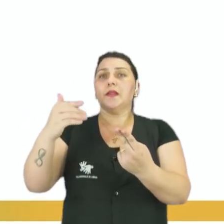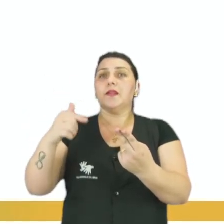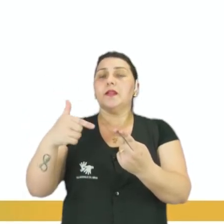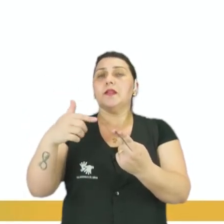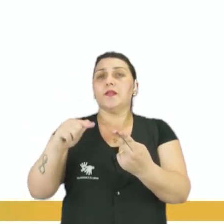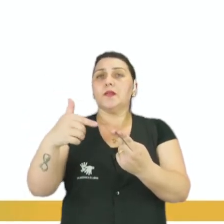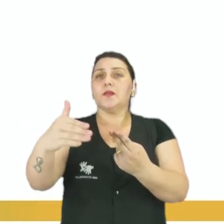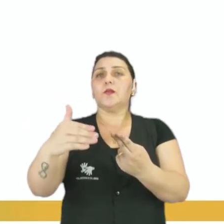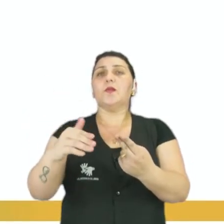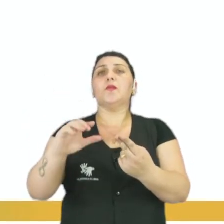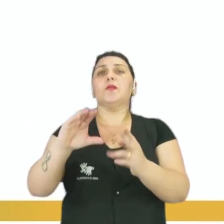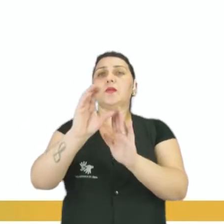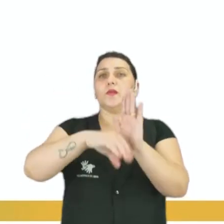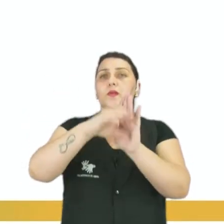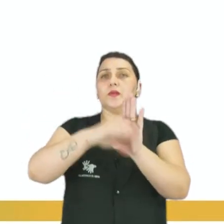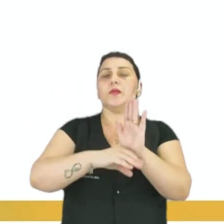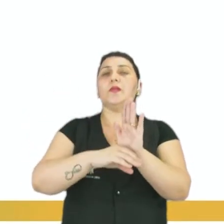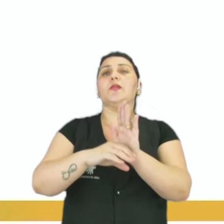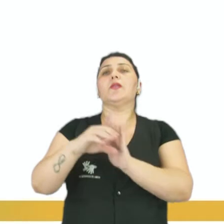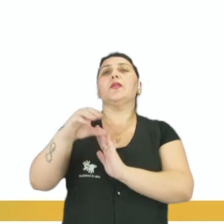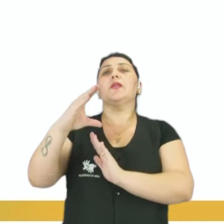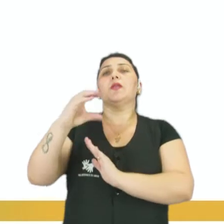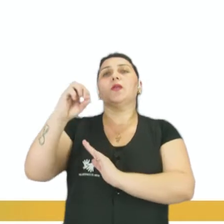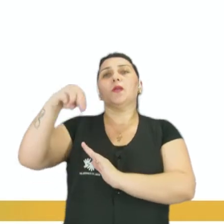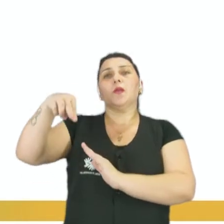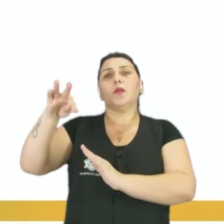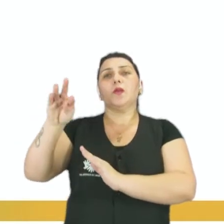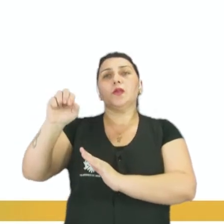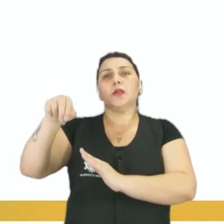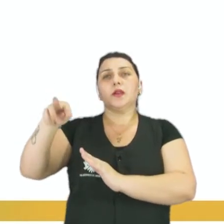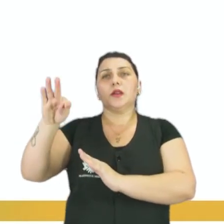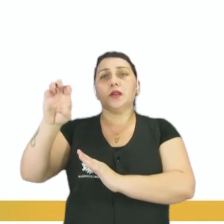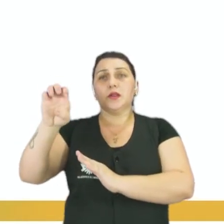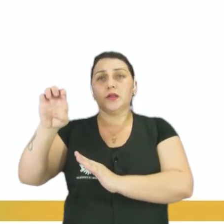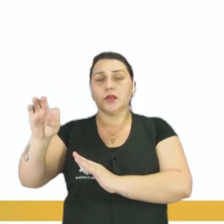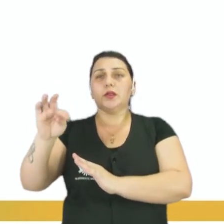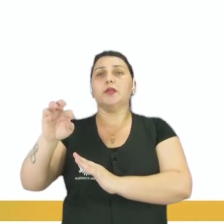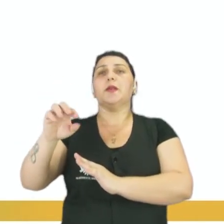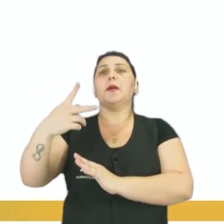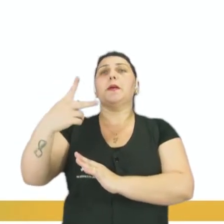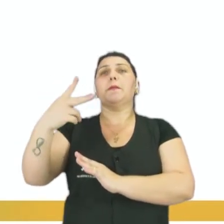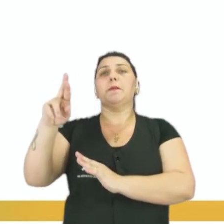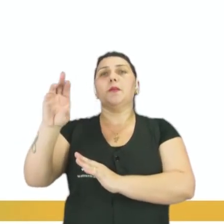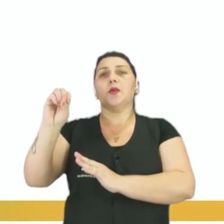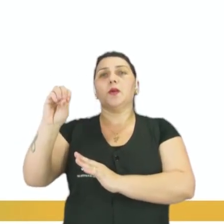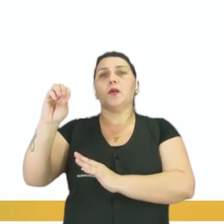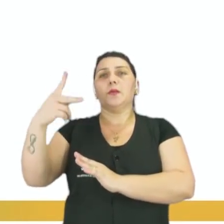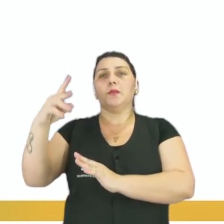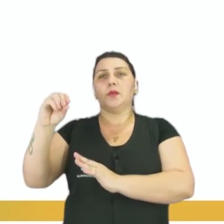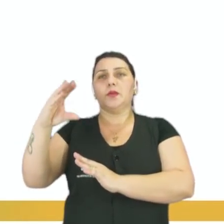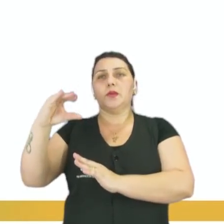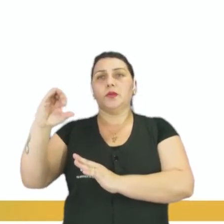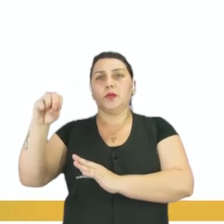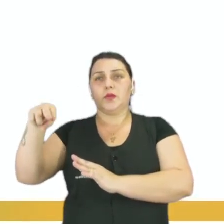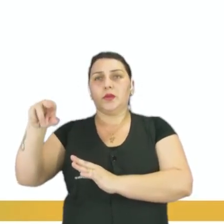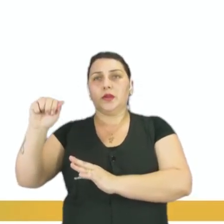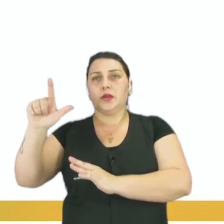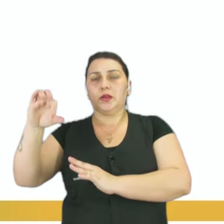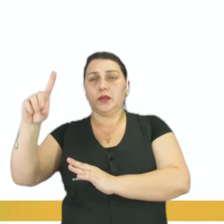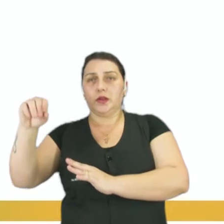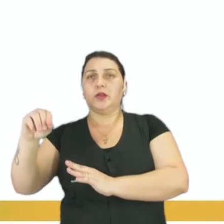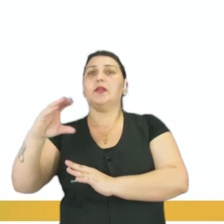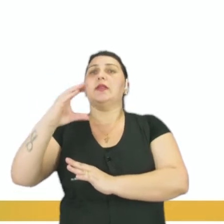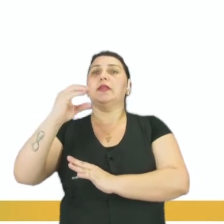mais à frente a gente vai conceituar como constante de proporcionalidade tudo bem e que nós temos também o